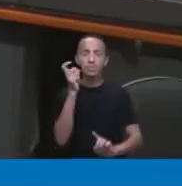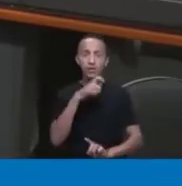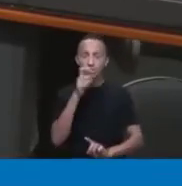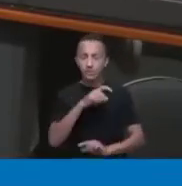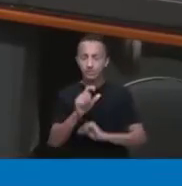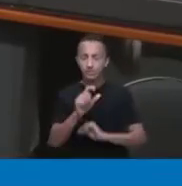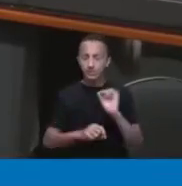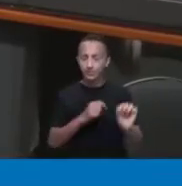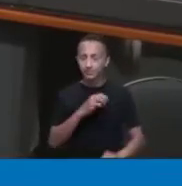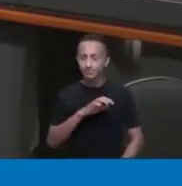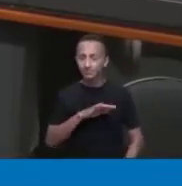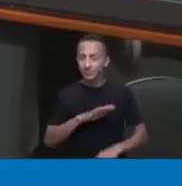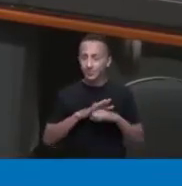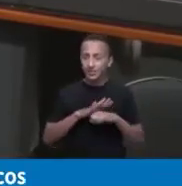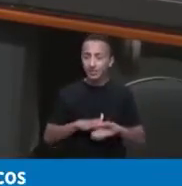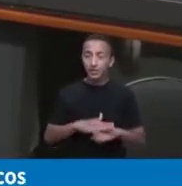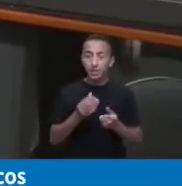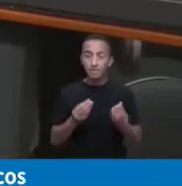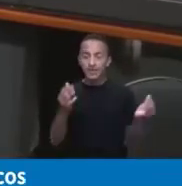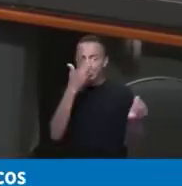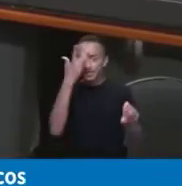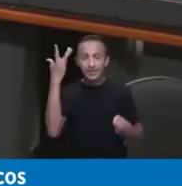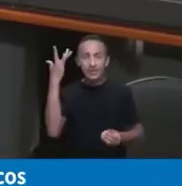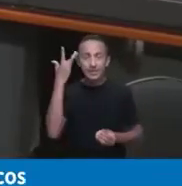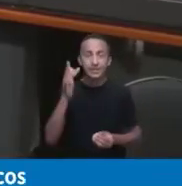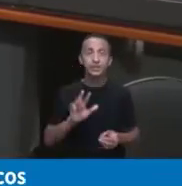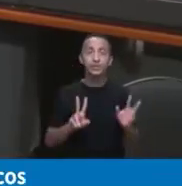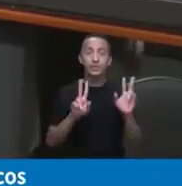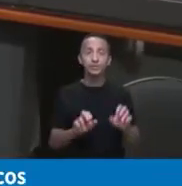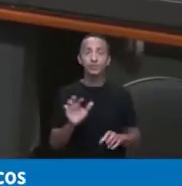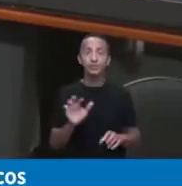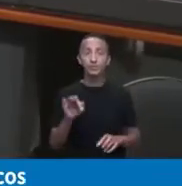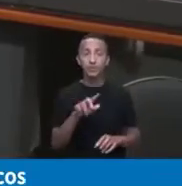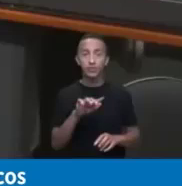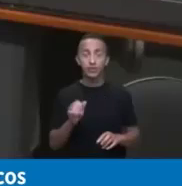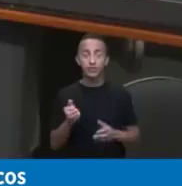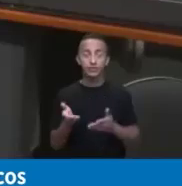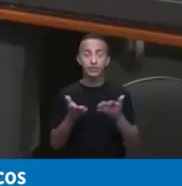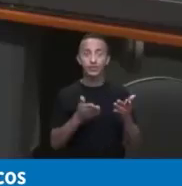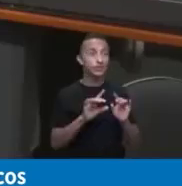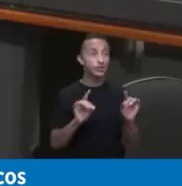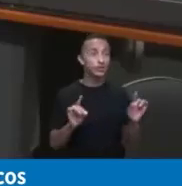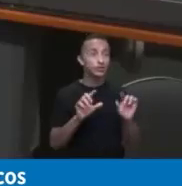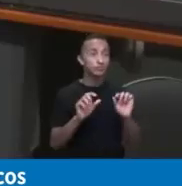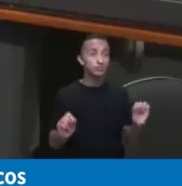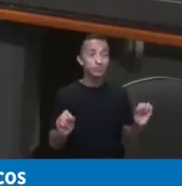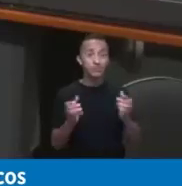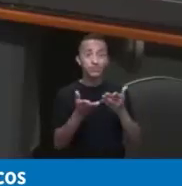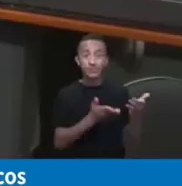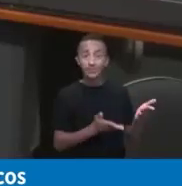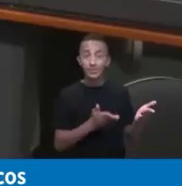Desse jeito, não há corpo que não afete a mente. A fibromialgia não atende músculos e articulações, mas